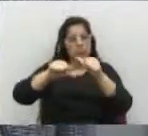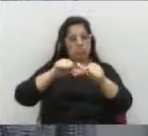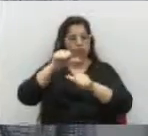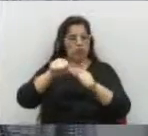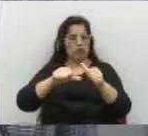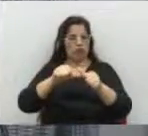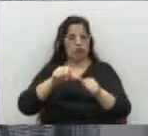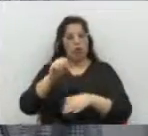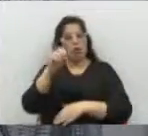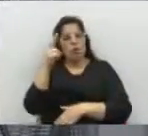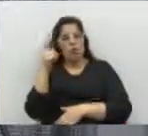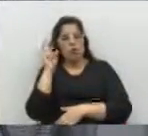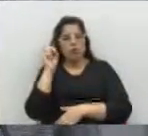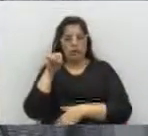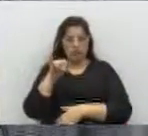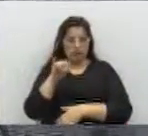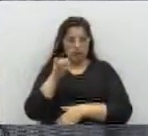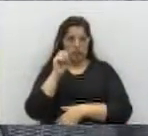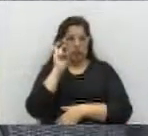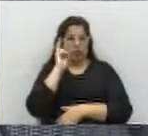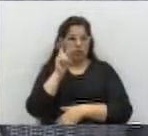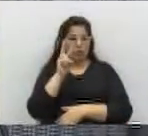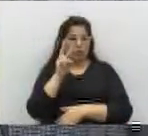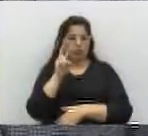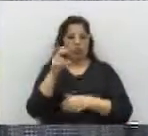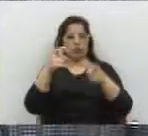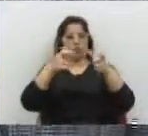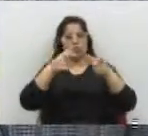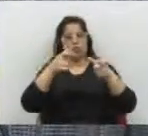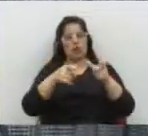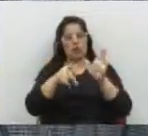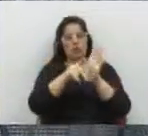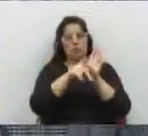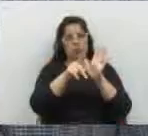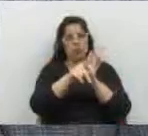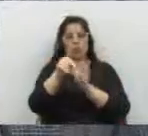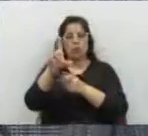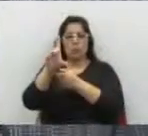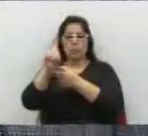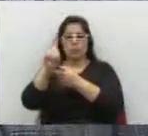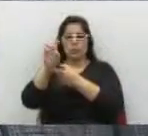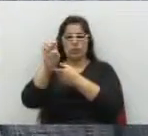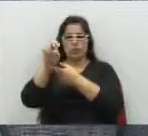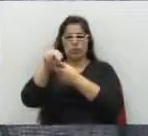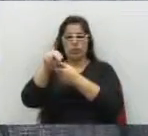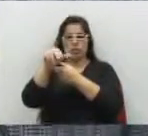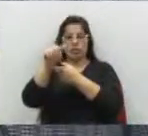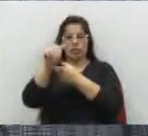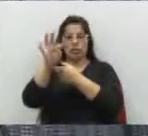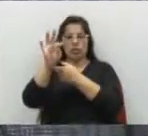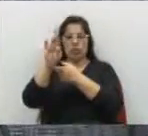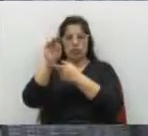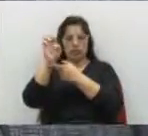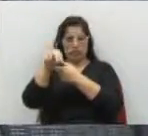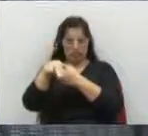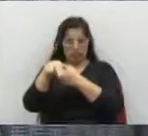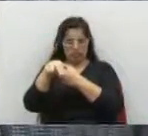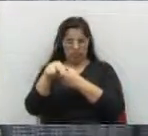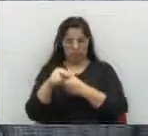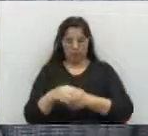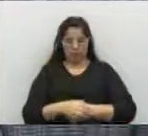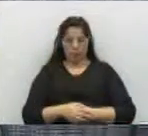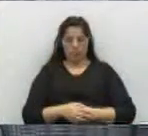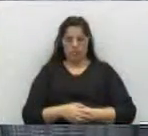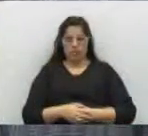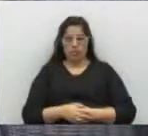uma vistoria diretamente lá no Denatran, alguma coisa assim, mas projeto de lei 80 estabelece isso.